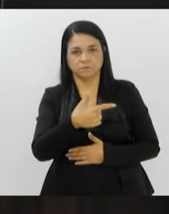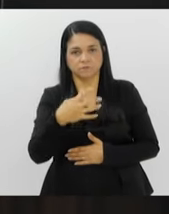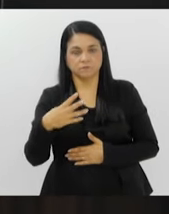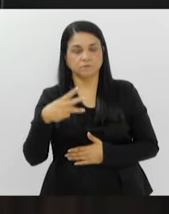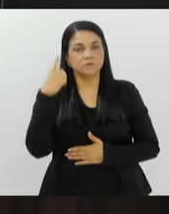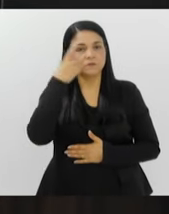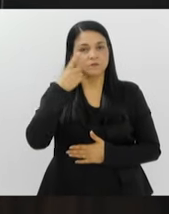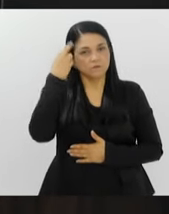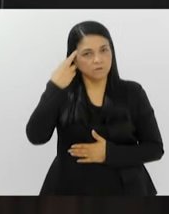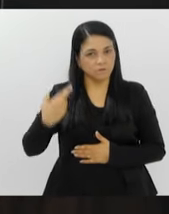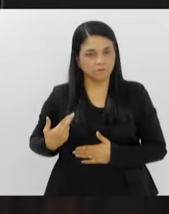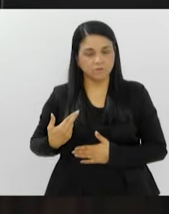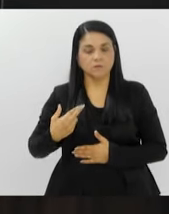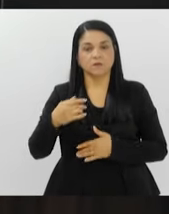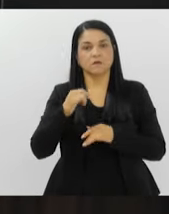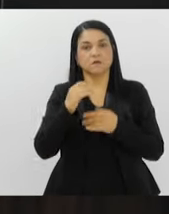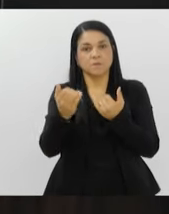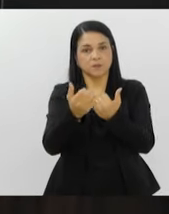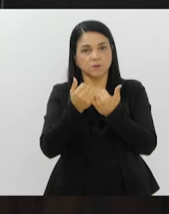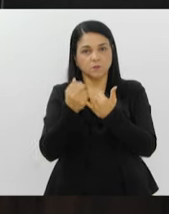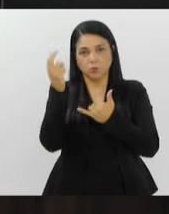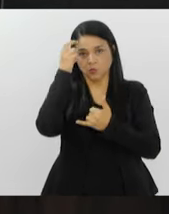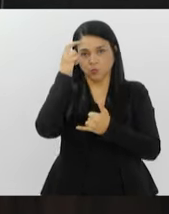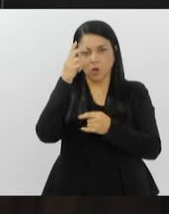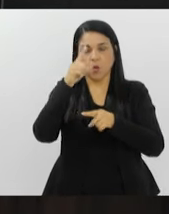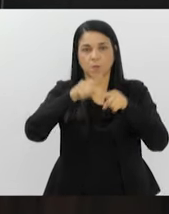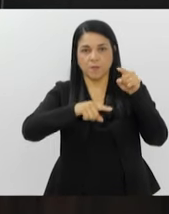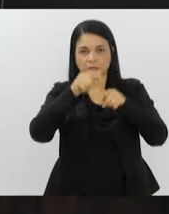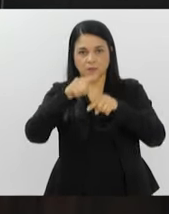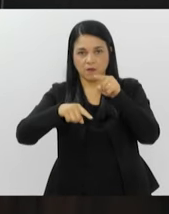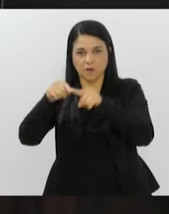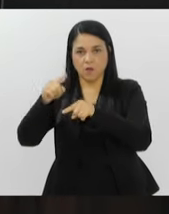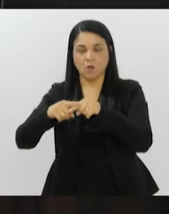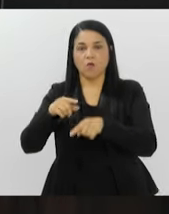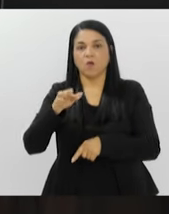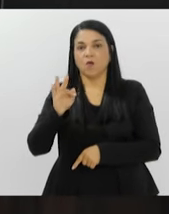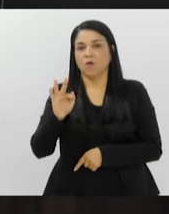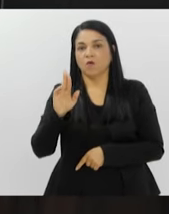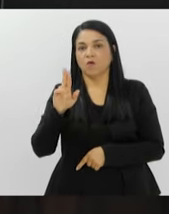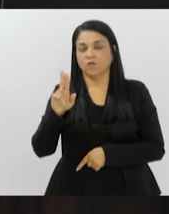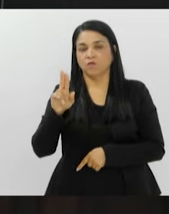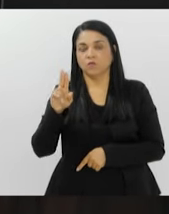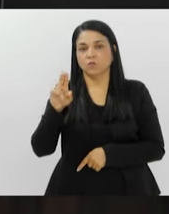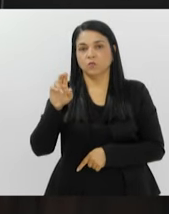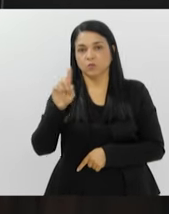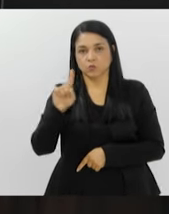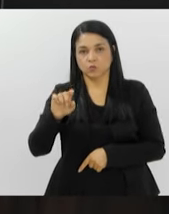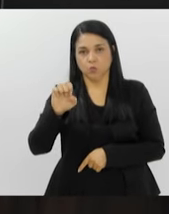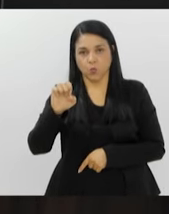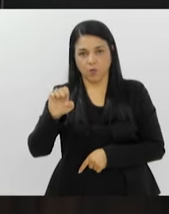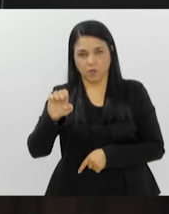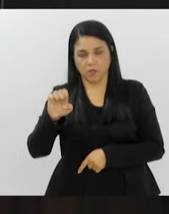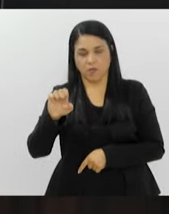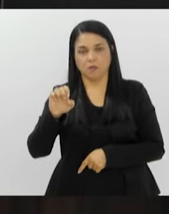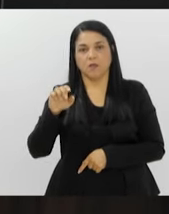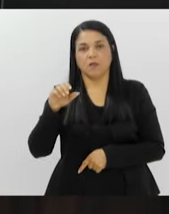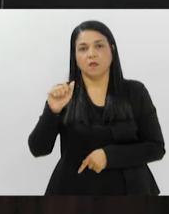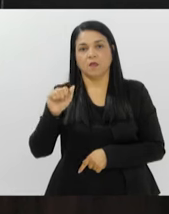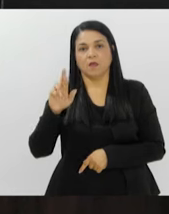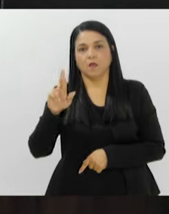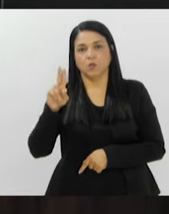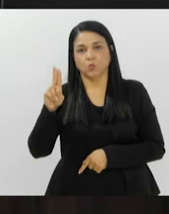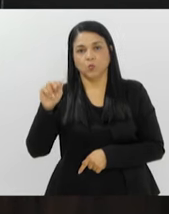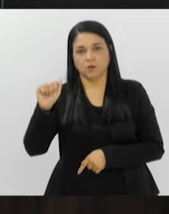Renata Souza que declara patrimônio cultural material o fusu de Aruanda em discussão não havendo quem quer discutir